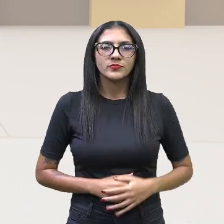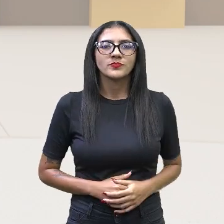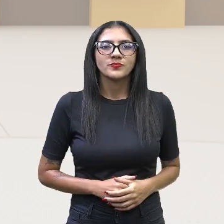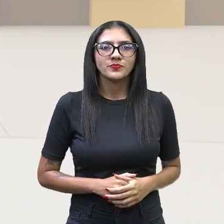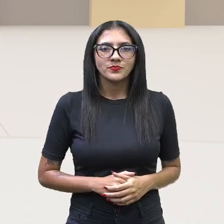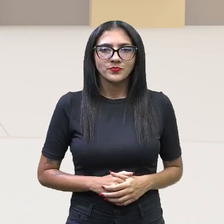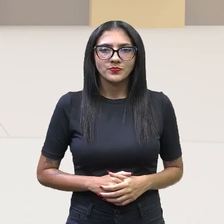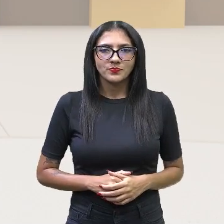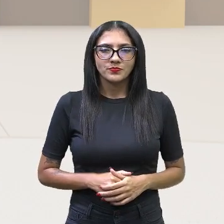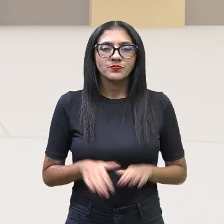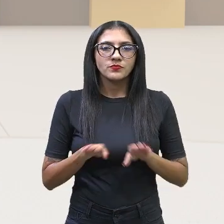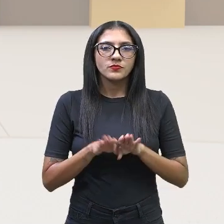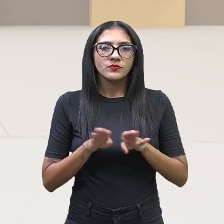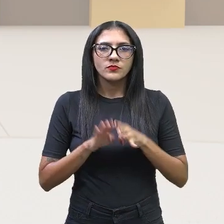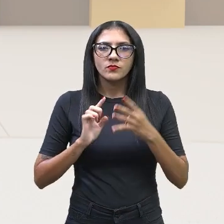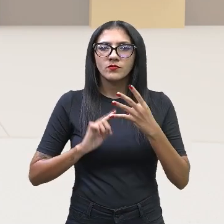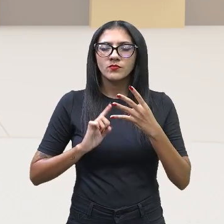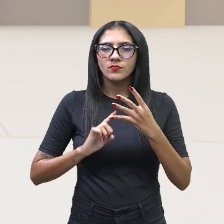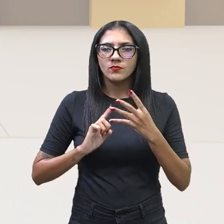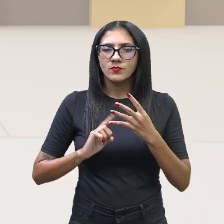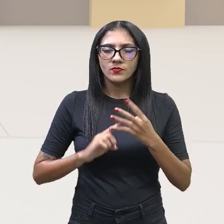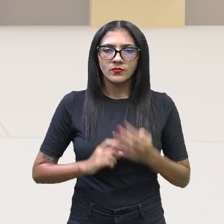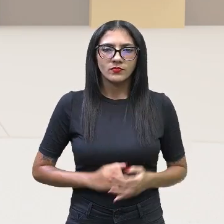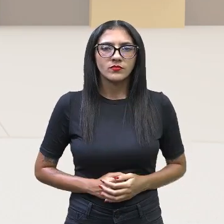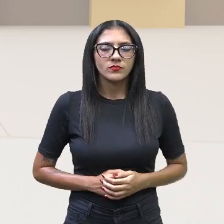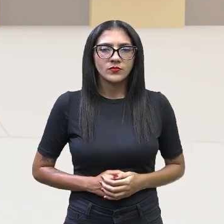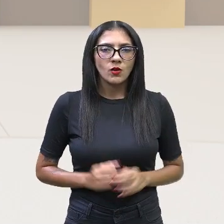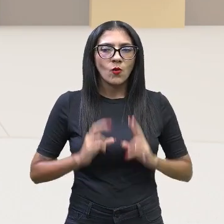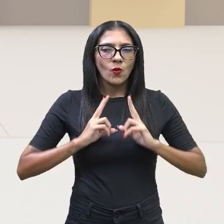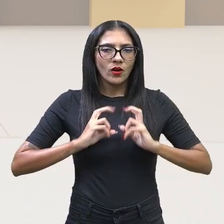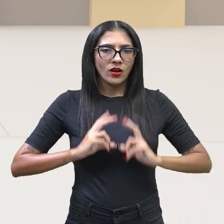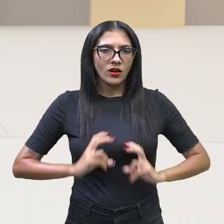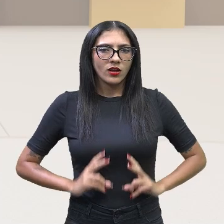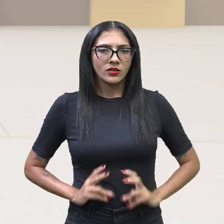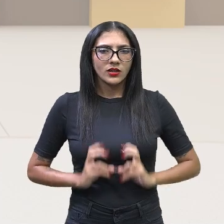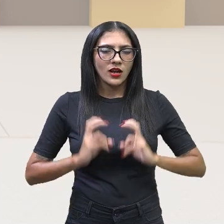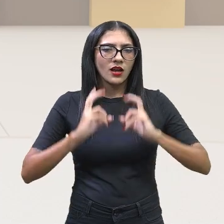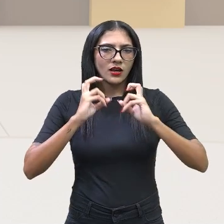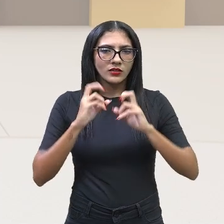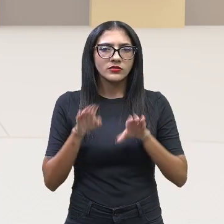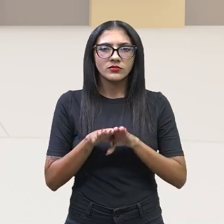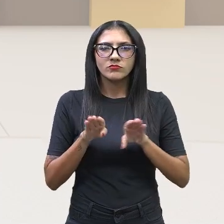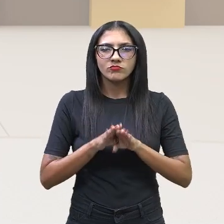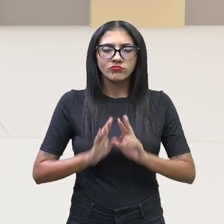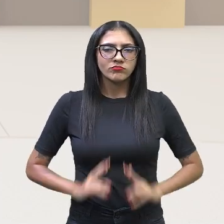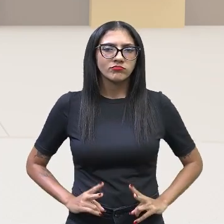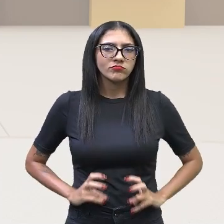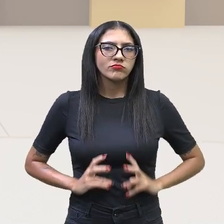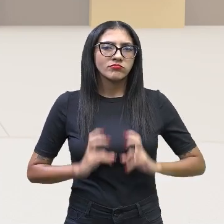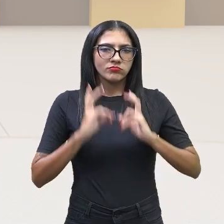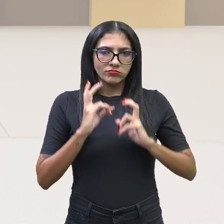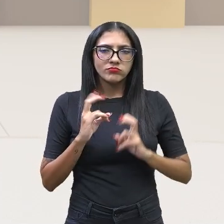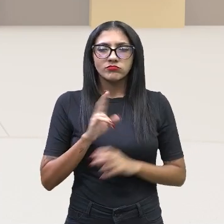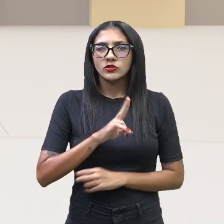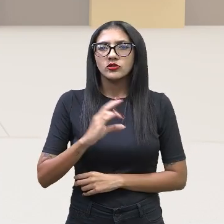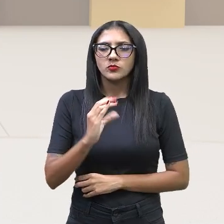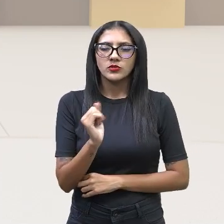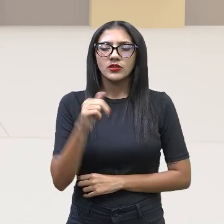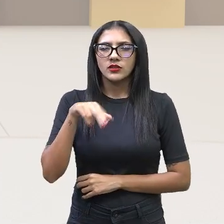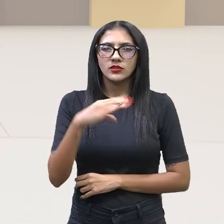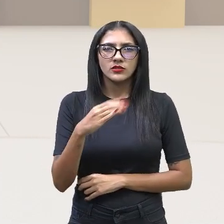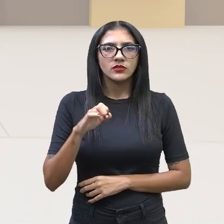uma doença que afeta muita gente, né? Neoplasias, as doenças relacionadas que comumente nós chamamos de